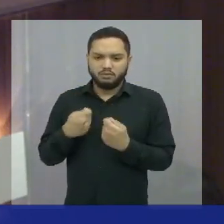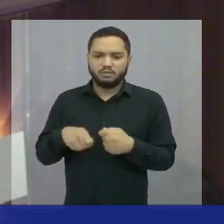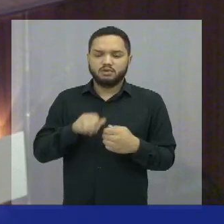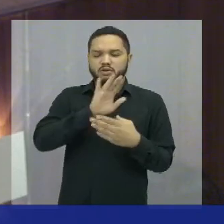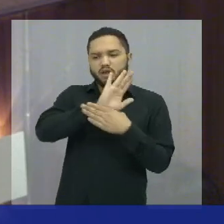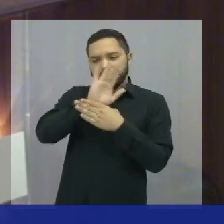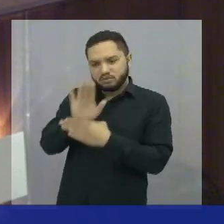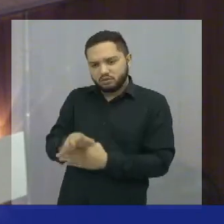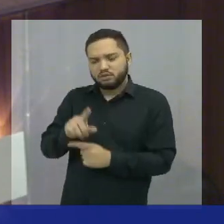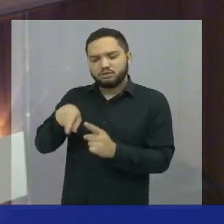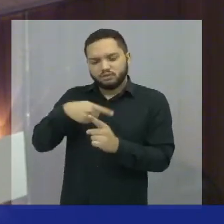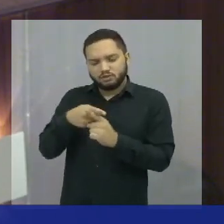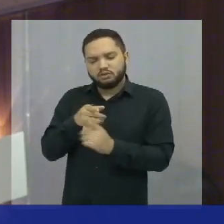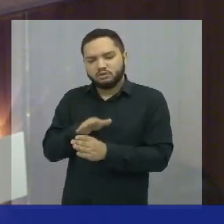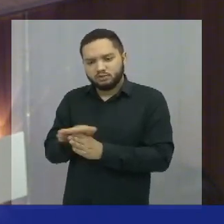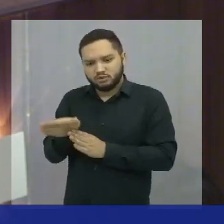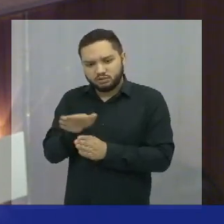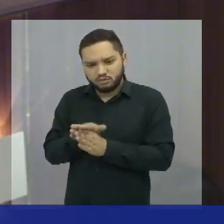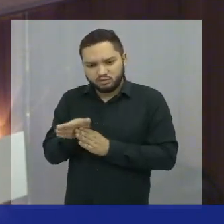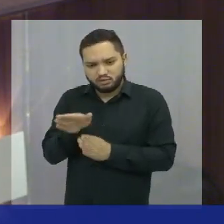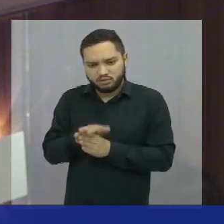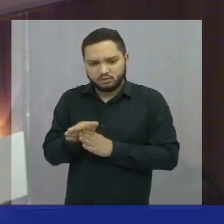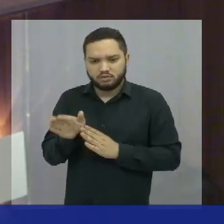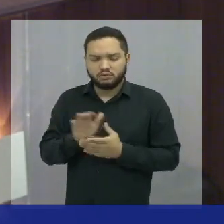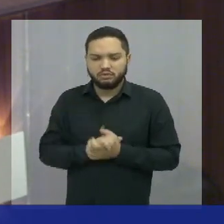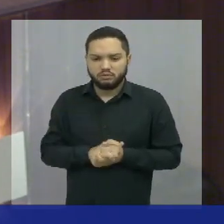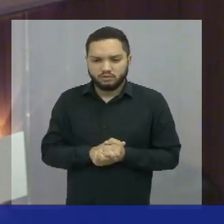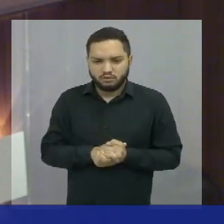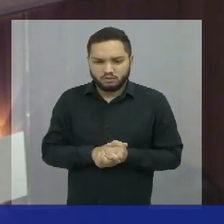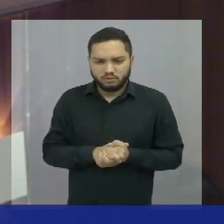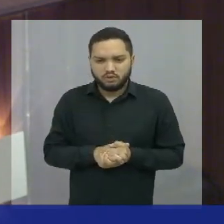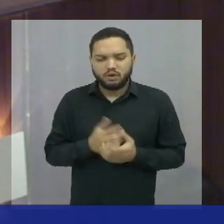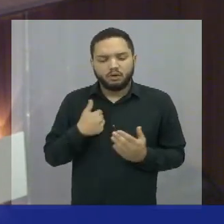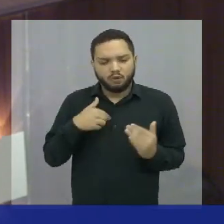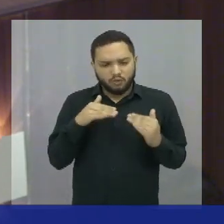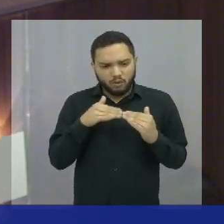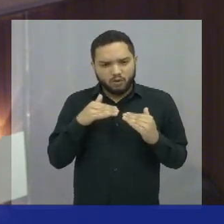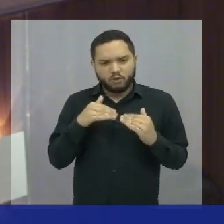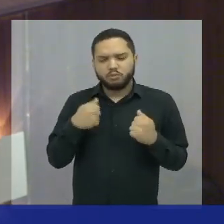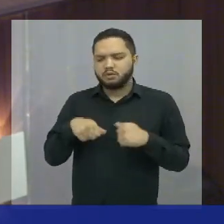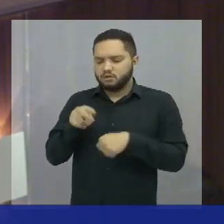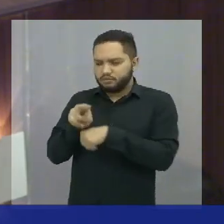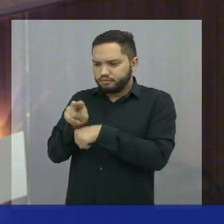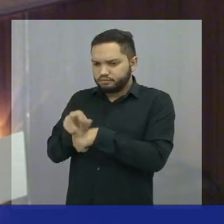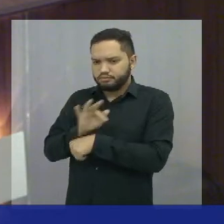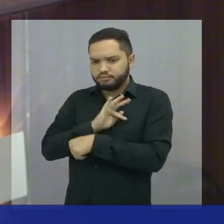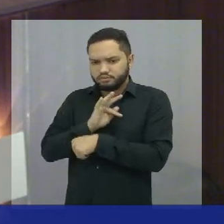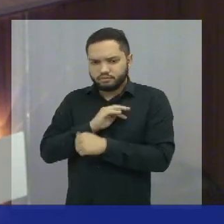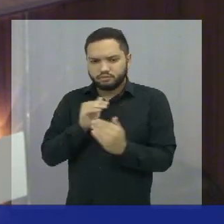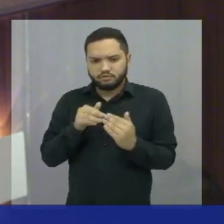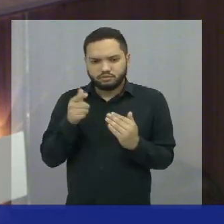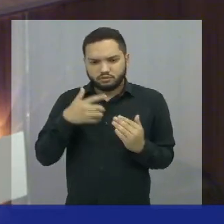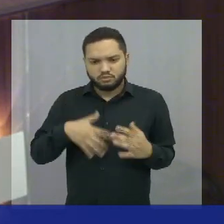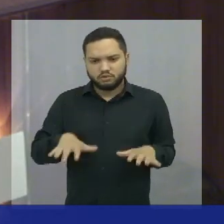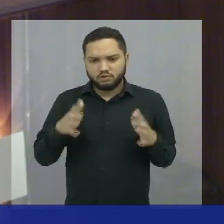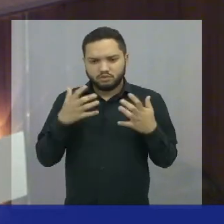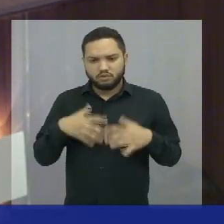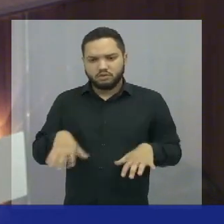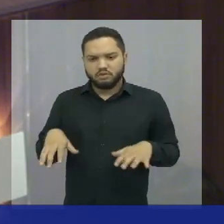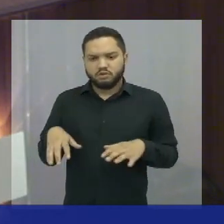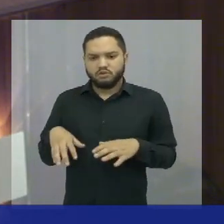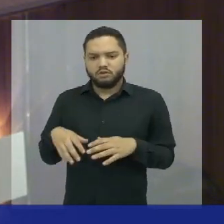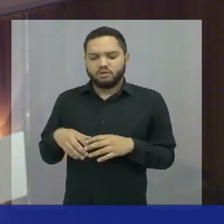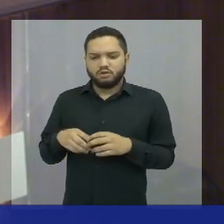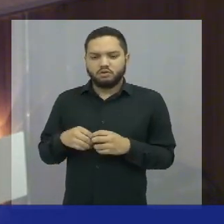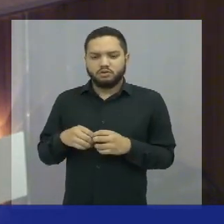e orientação, sem ser fechar os olhos. Concordo totalmente. Nós não queremos que feche os olhos, queremos